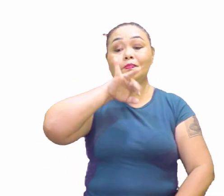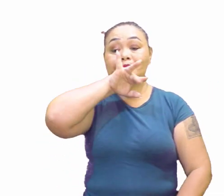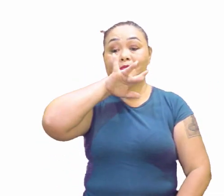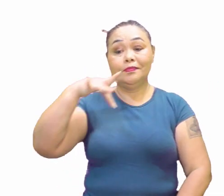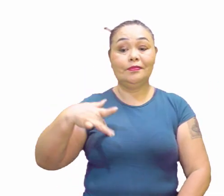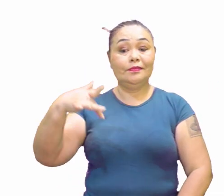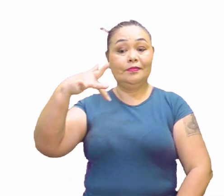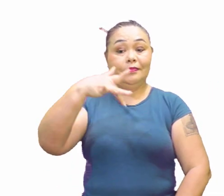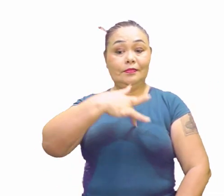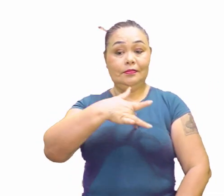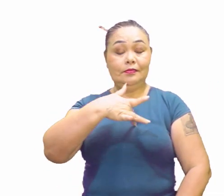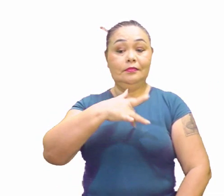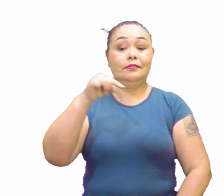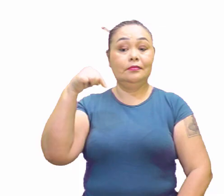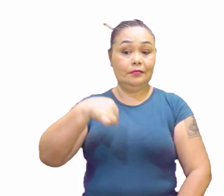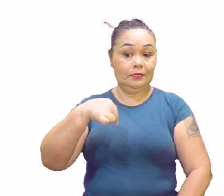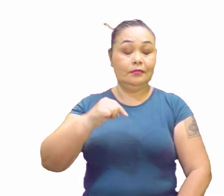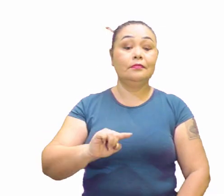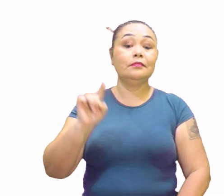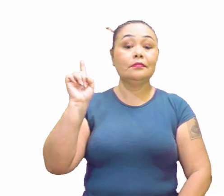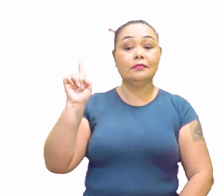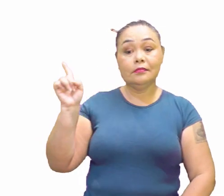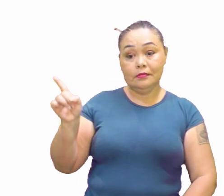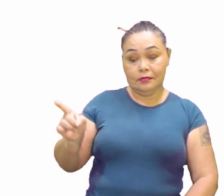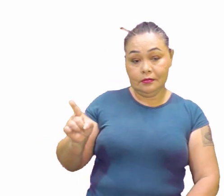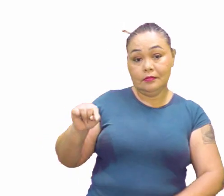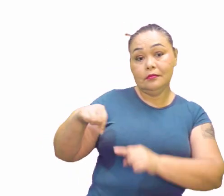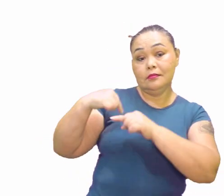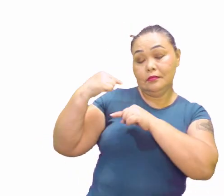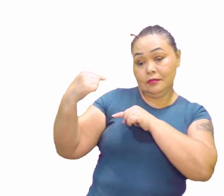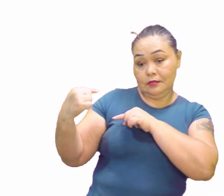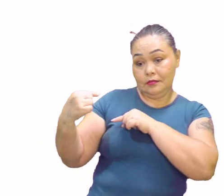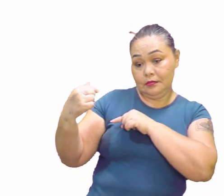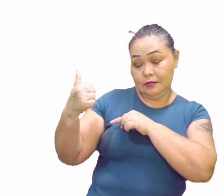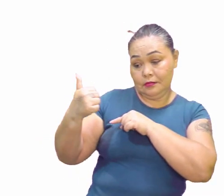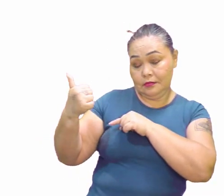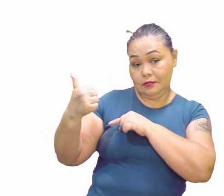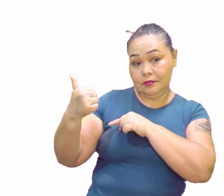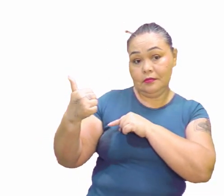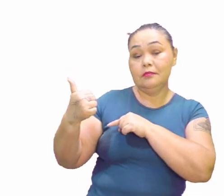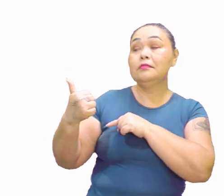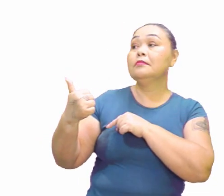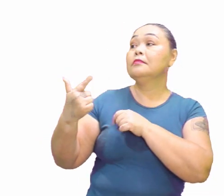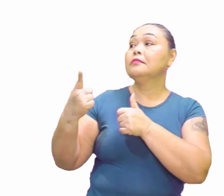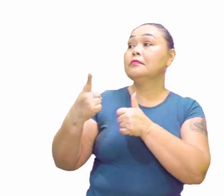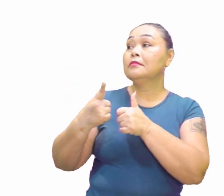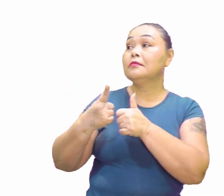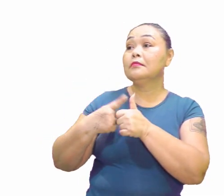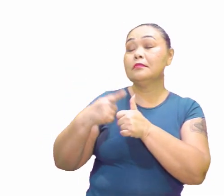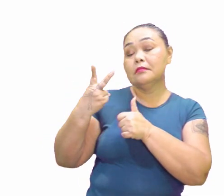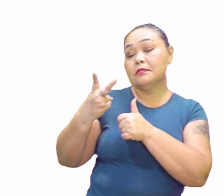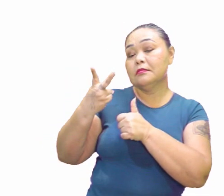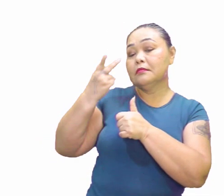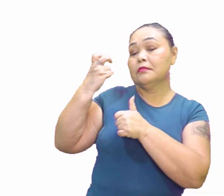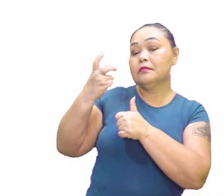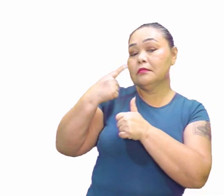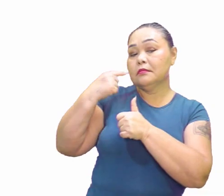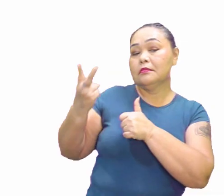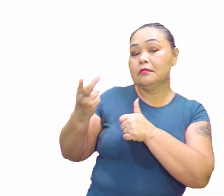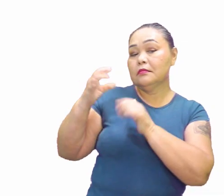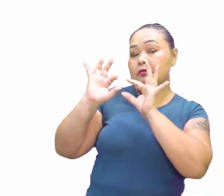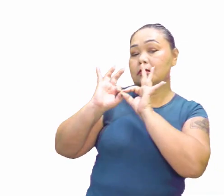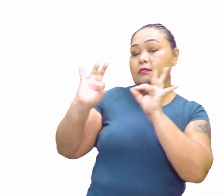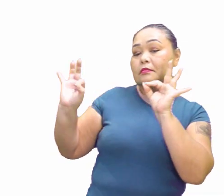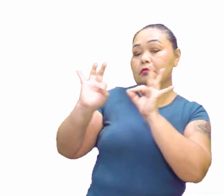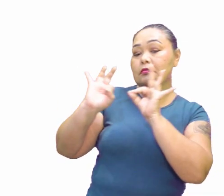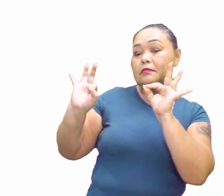nocivo à saúde. Então aqui, logo no início do parágrafo, você já vai percebendo,